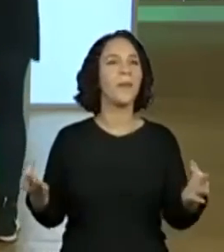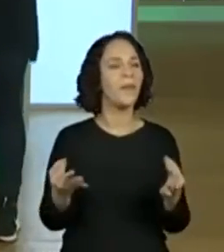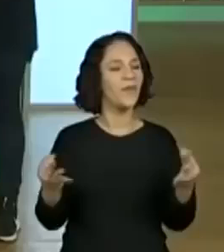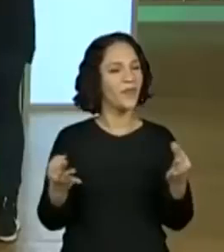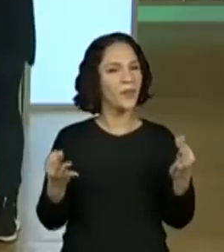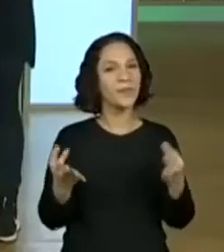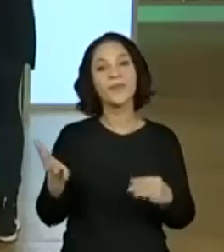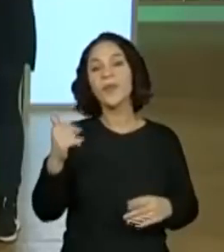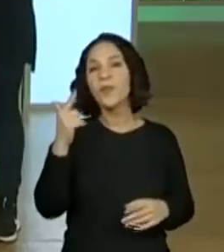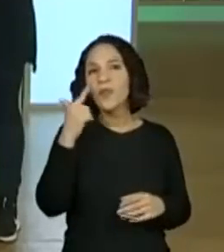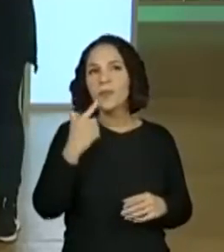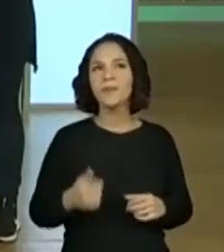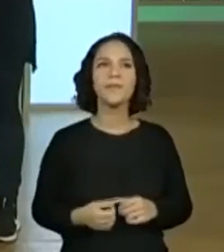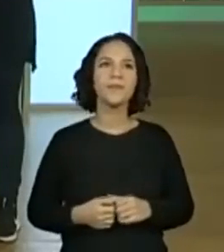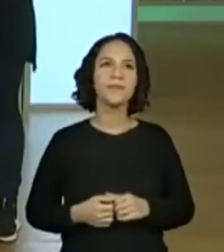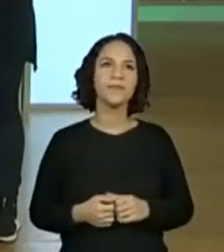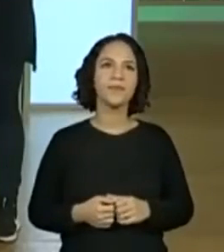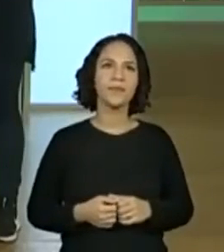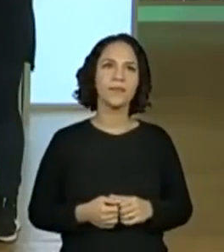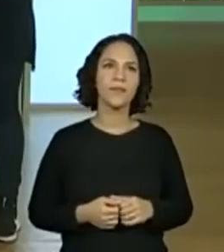Perfeito! Vamos lá.